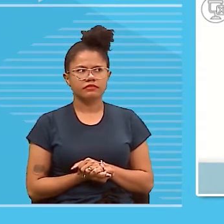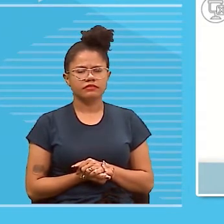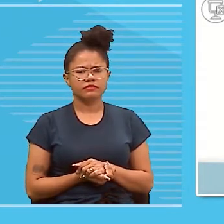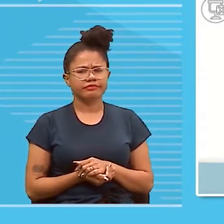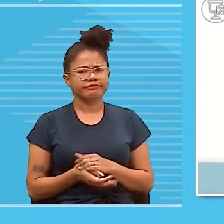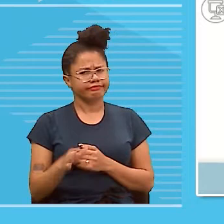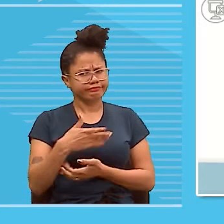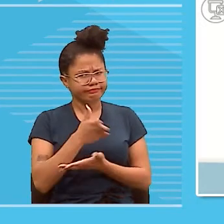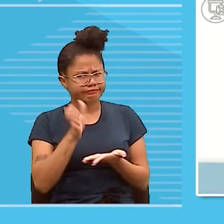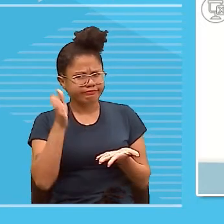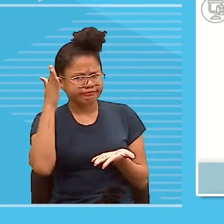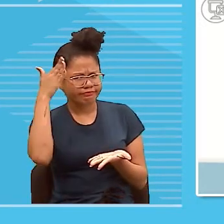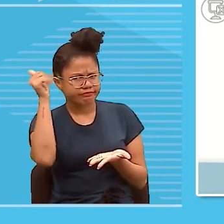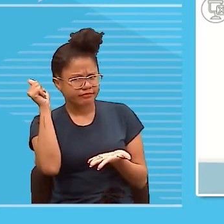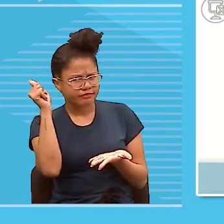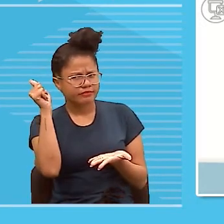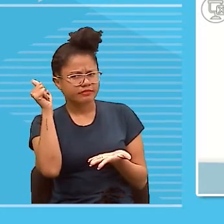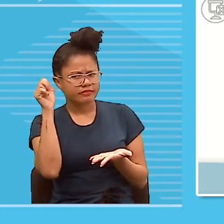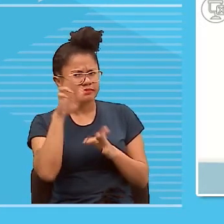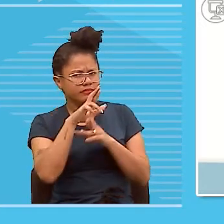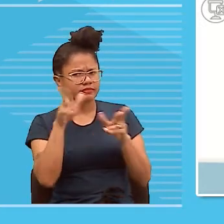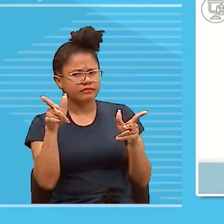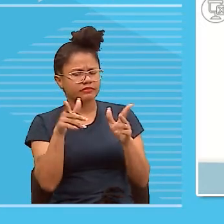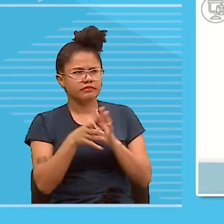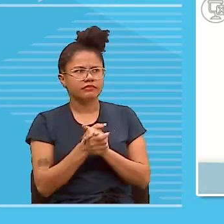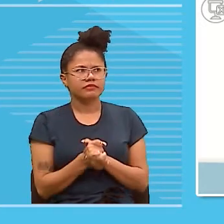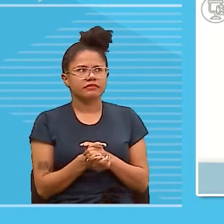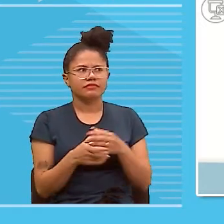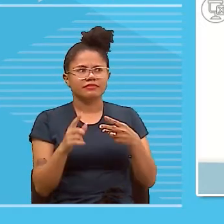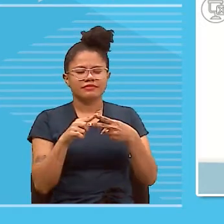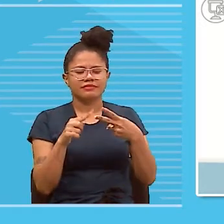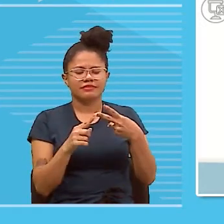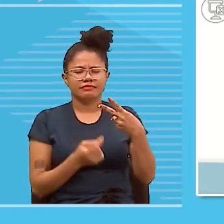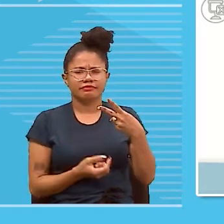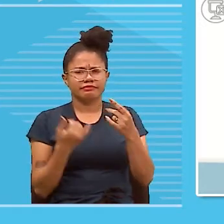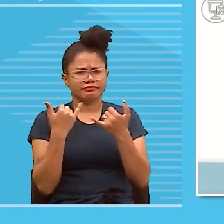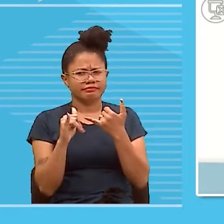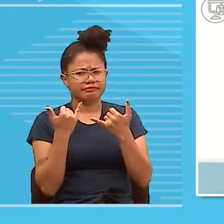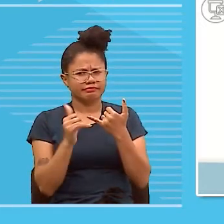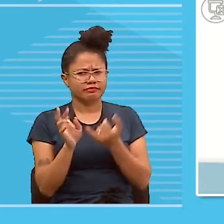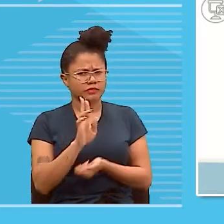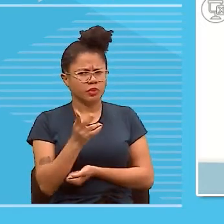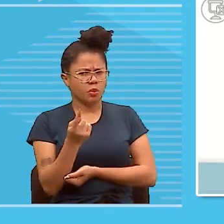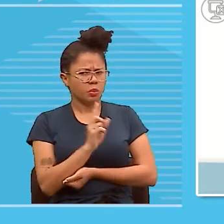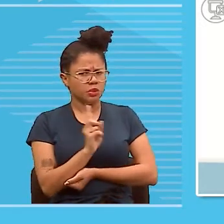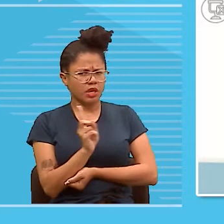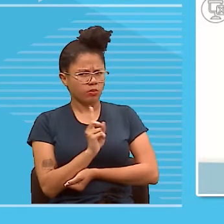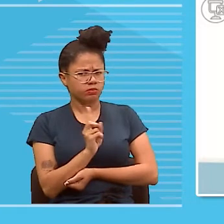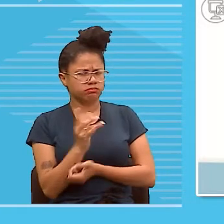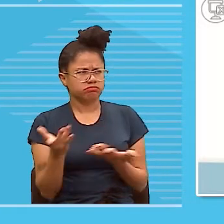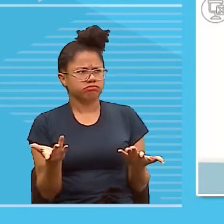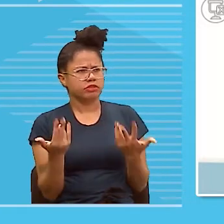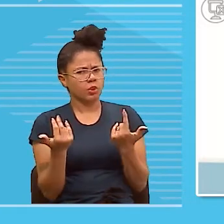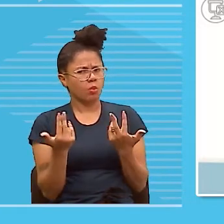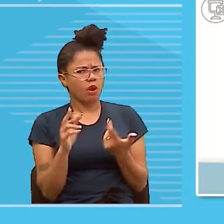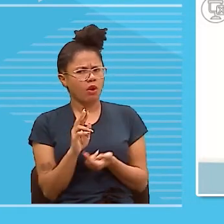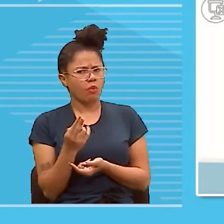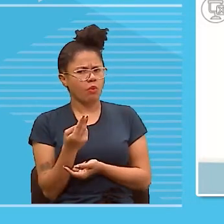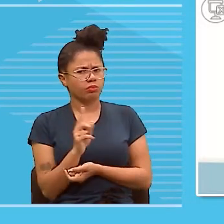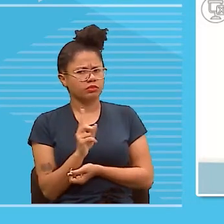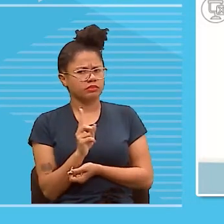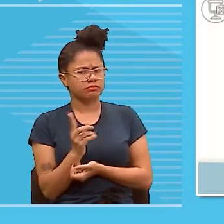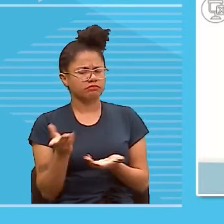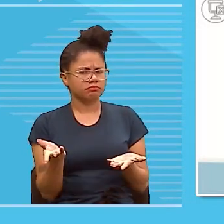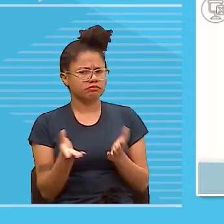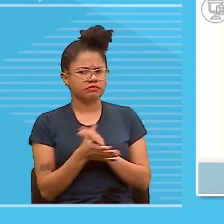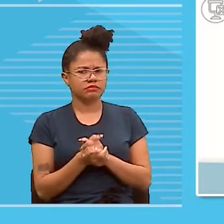sabem ou não sabem são ou não são parecidas são ou não hein